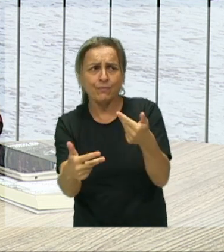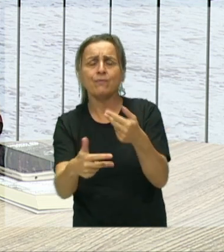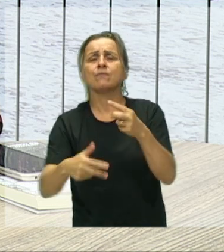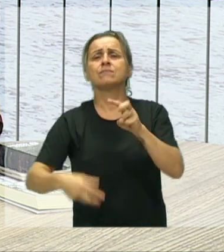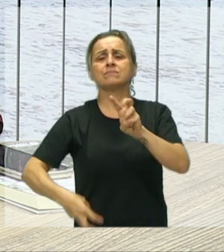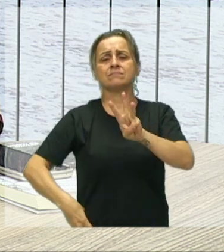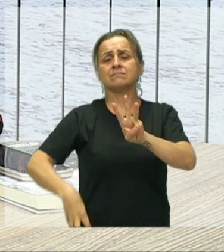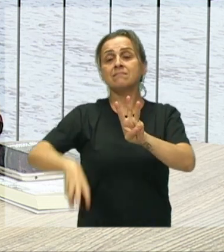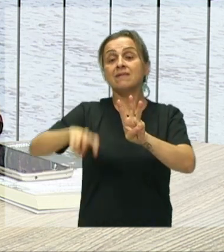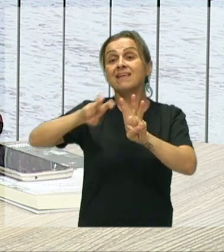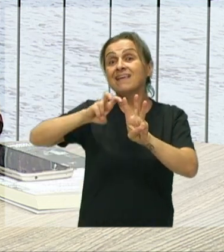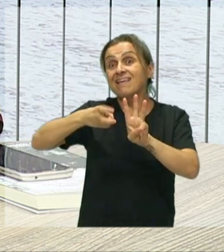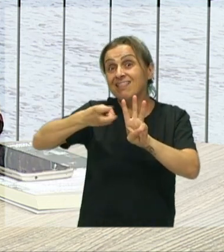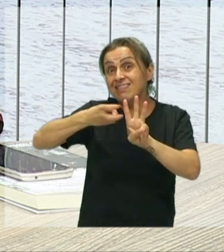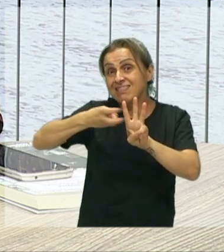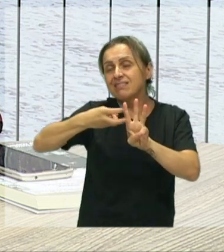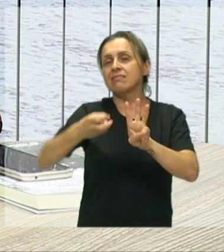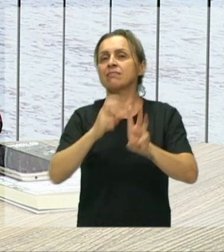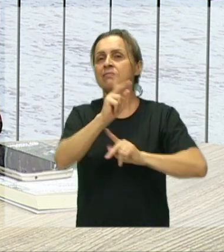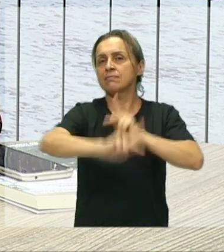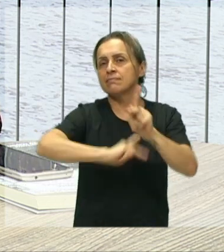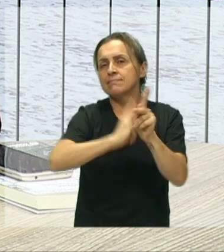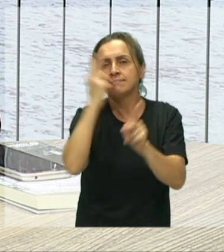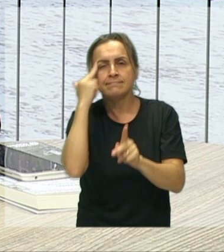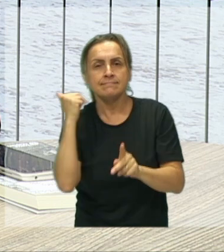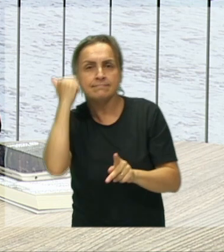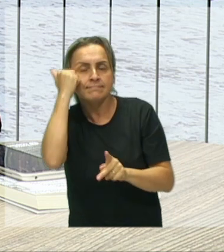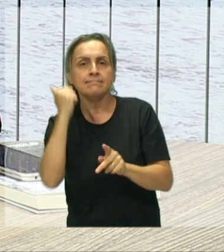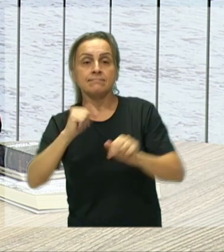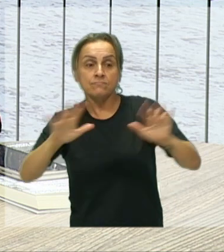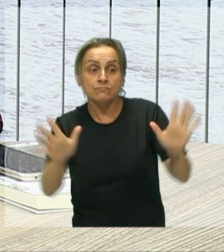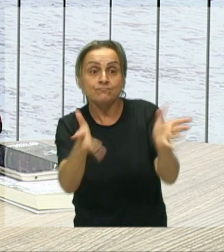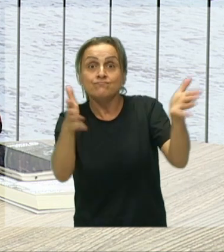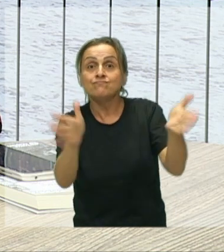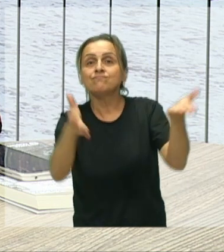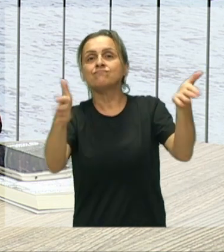às populações negras. Por exemplo, nós estamos chegando agora